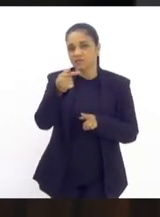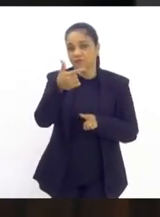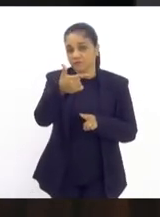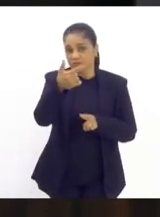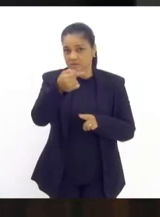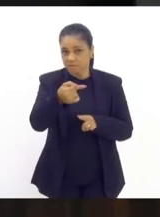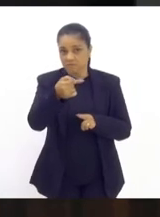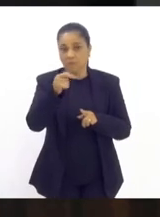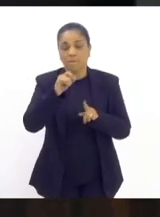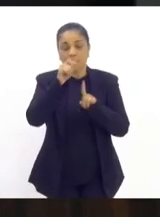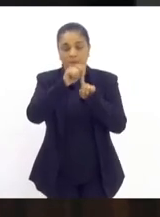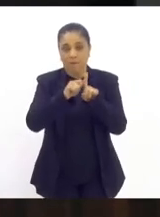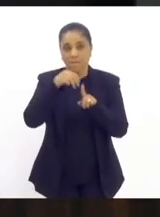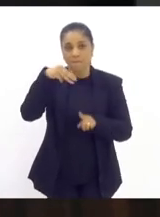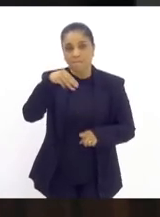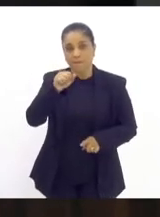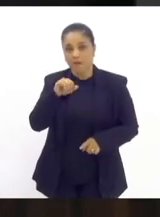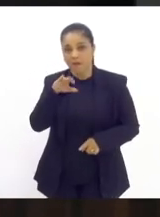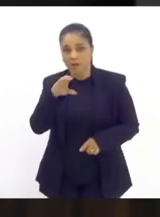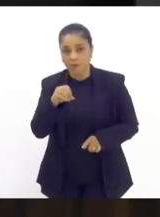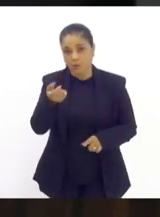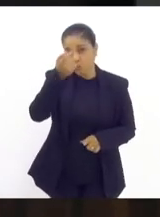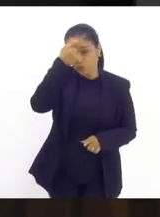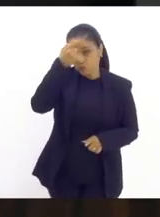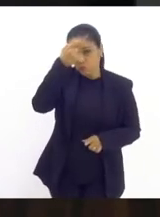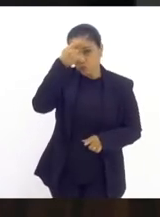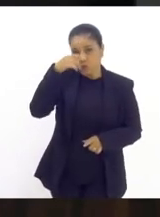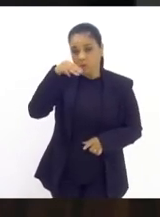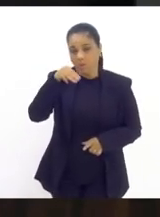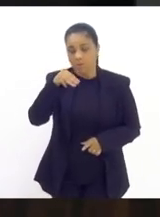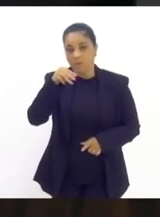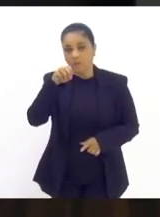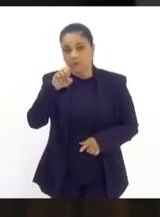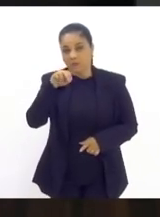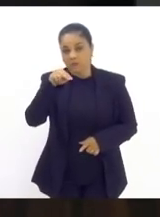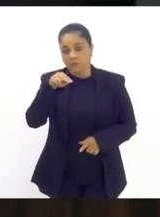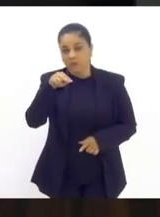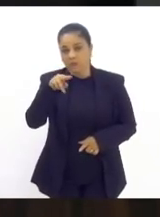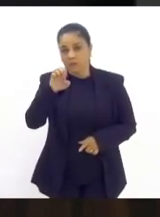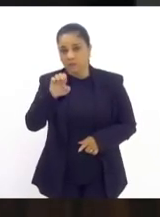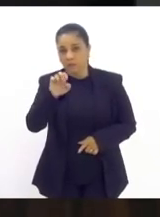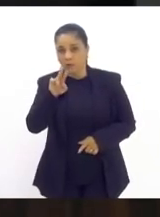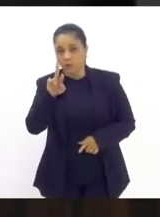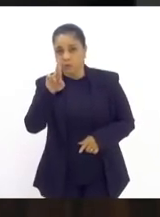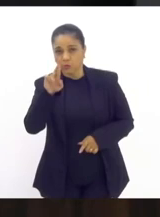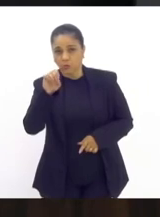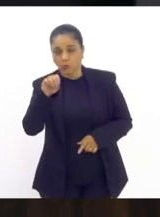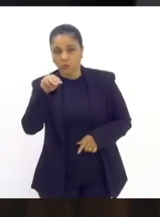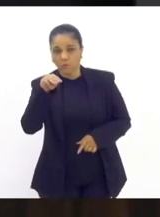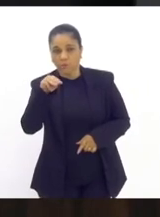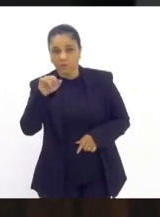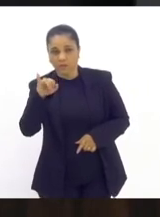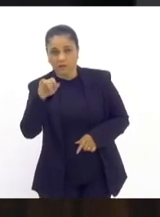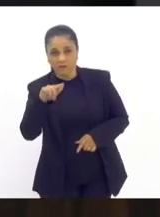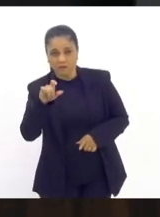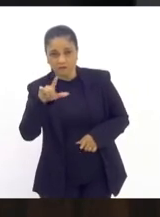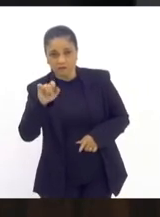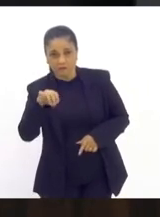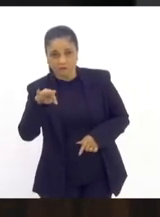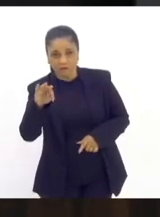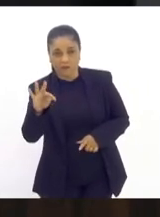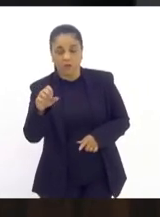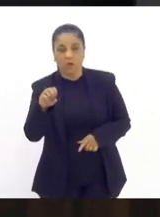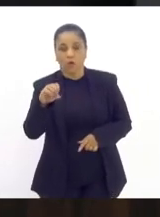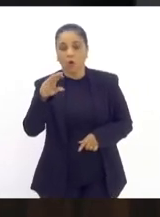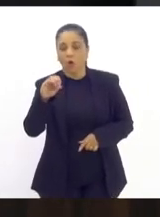conscientização na neuromielite óptica em discussão não havendo Quem Queira discutir